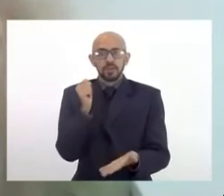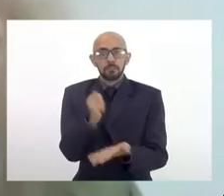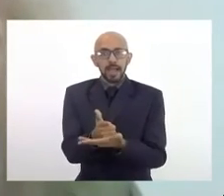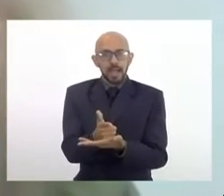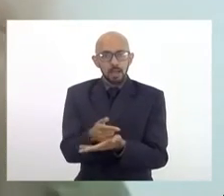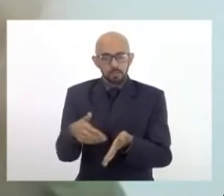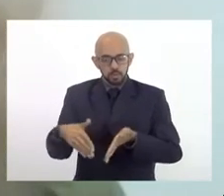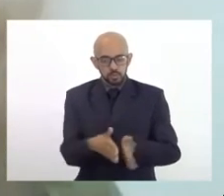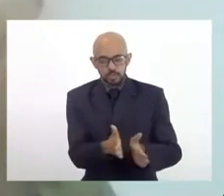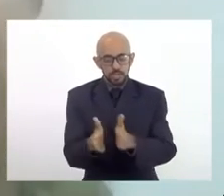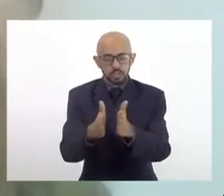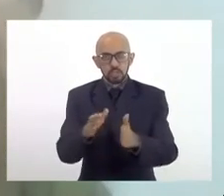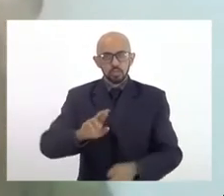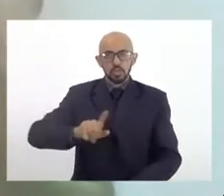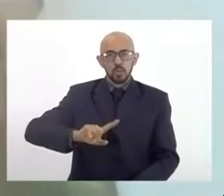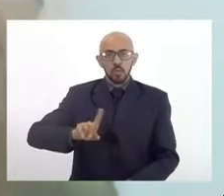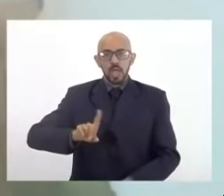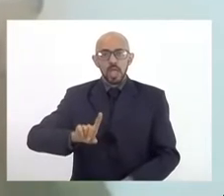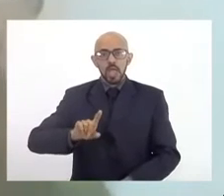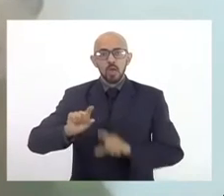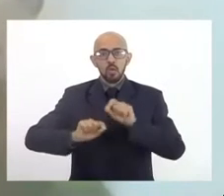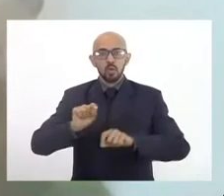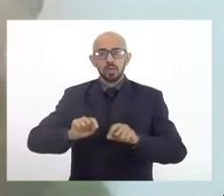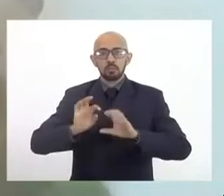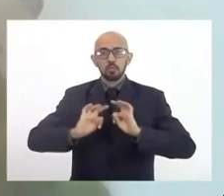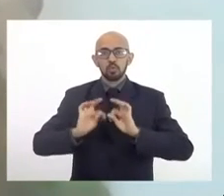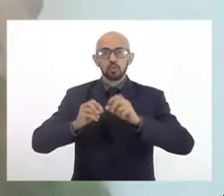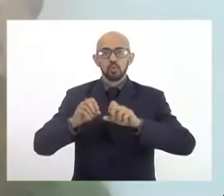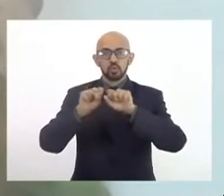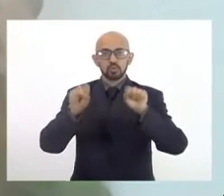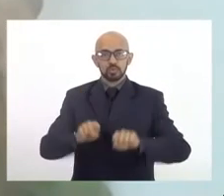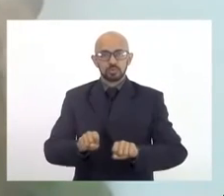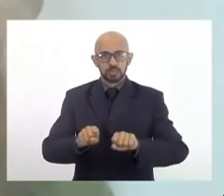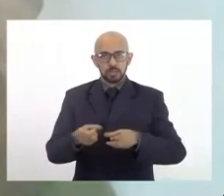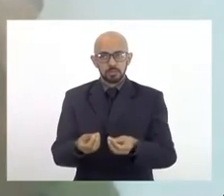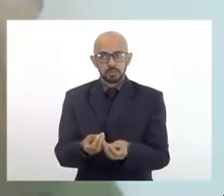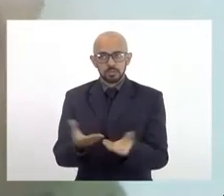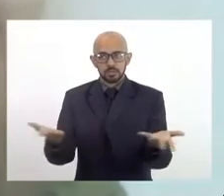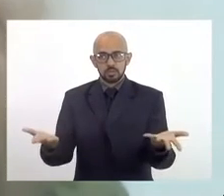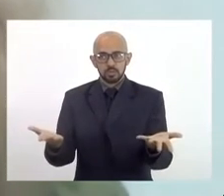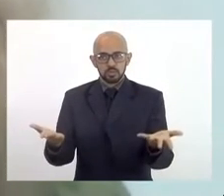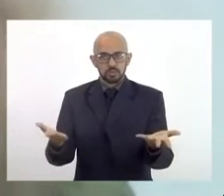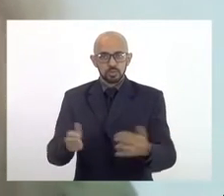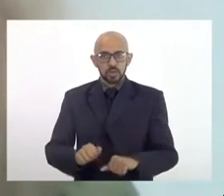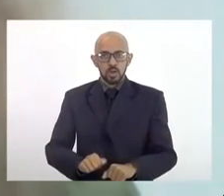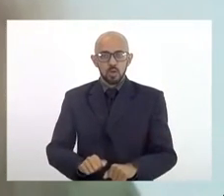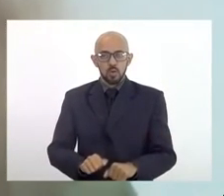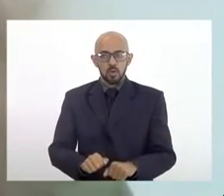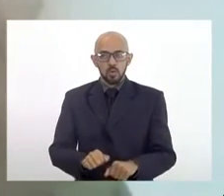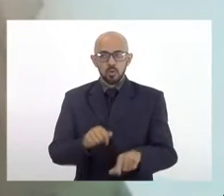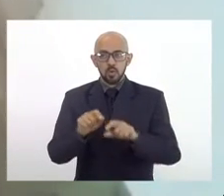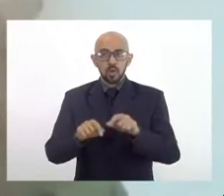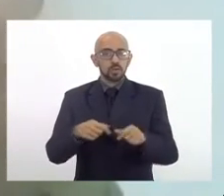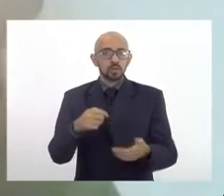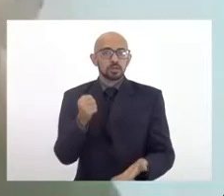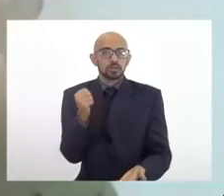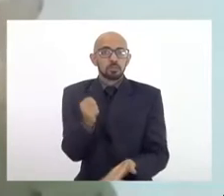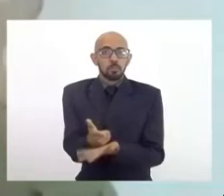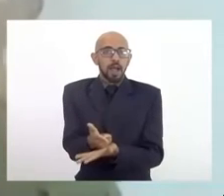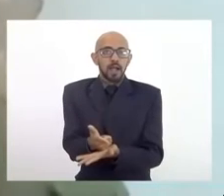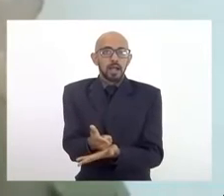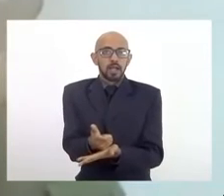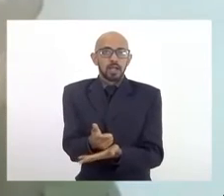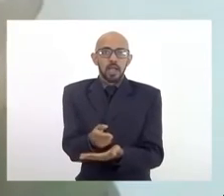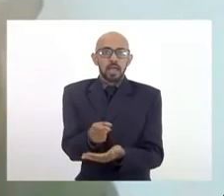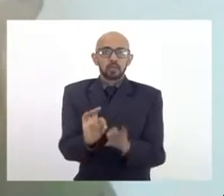não por todo o sistema de distribuição, né? Pagar igual selo que a gente paga daqui, do Iapoque ao Chuí é a mesma coisa. Se eu